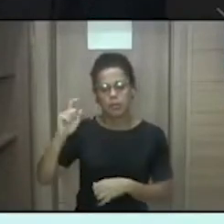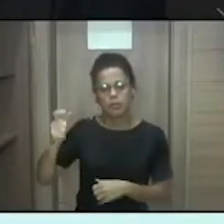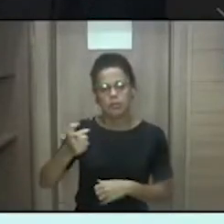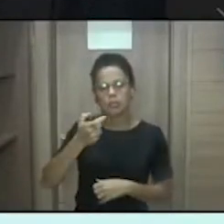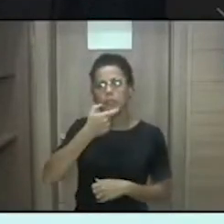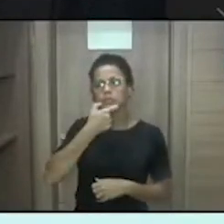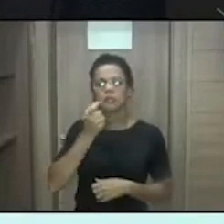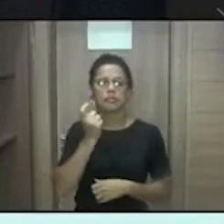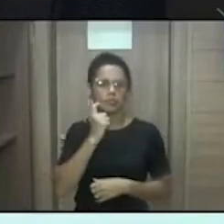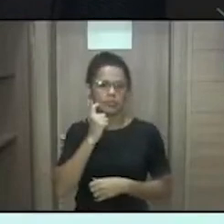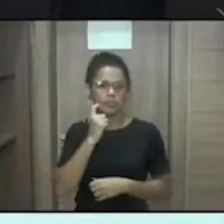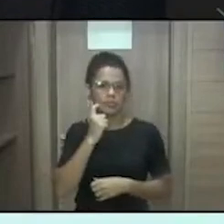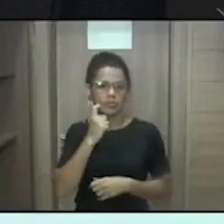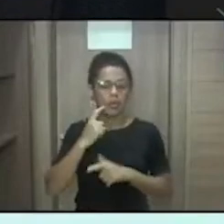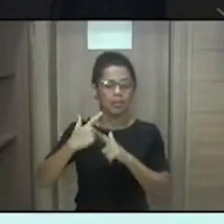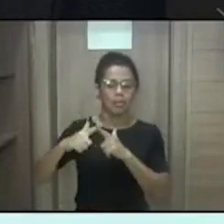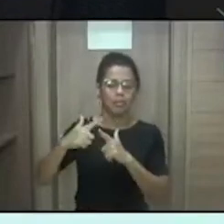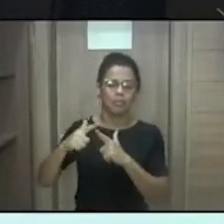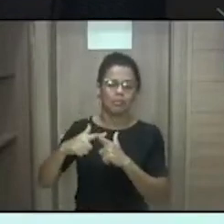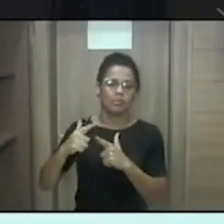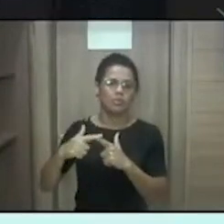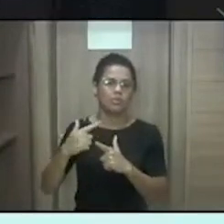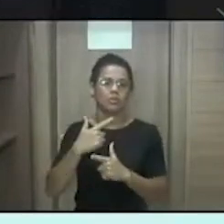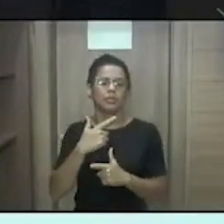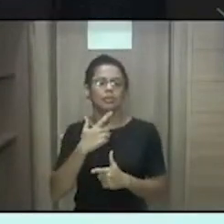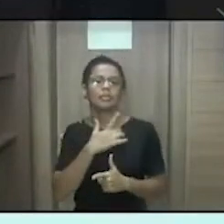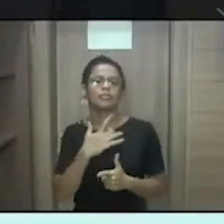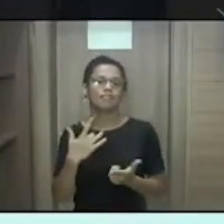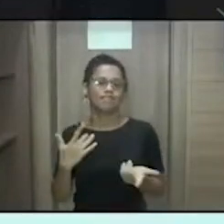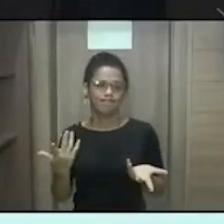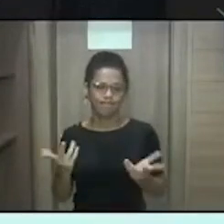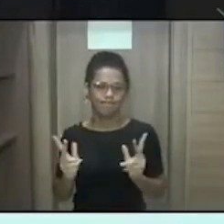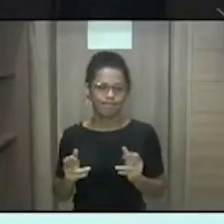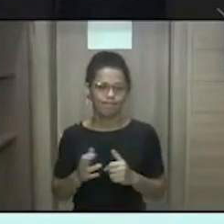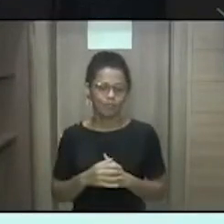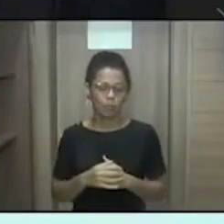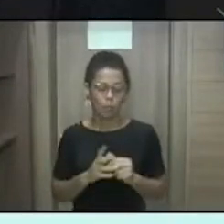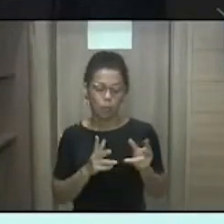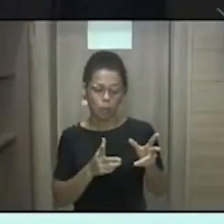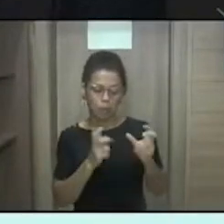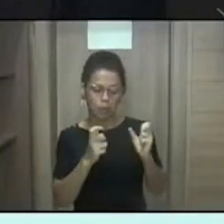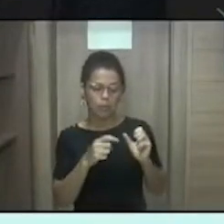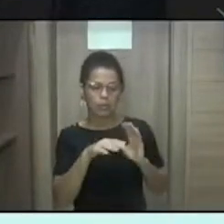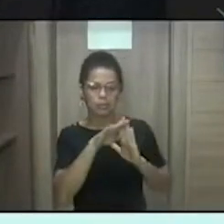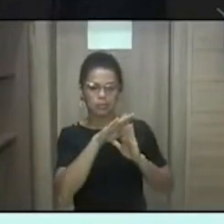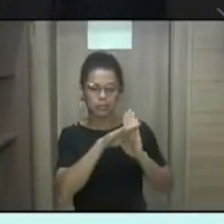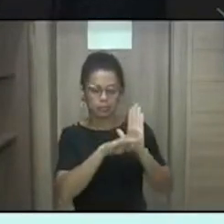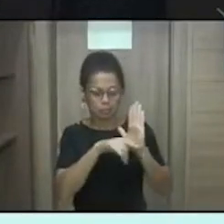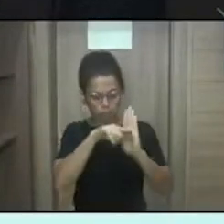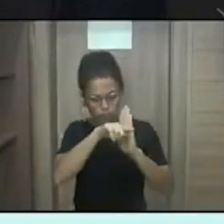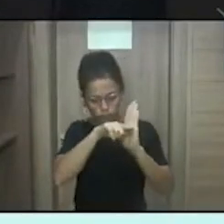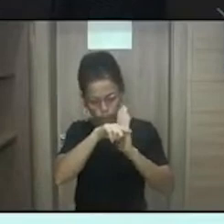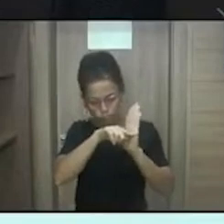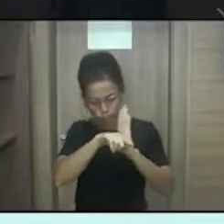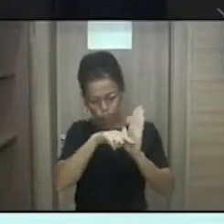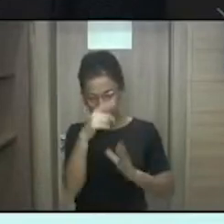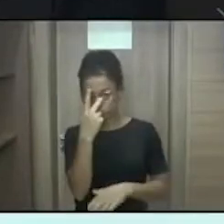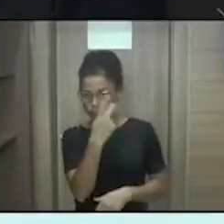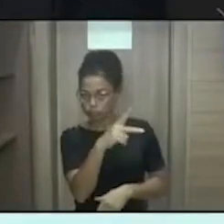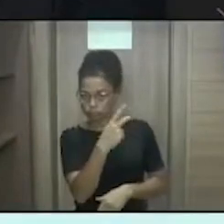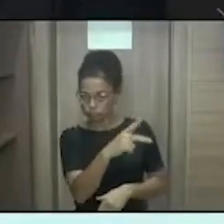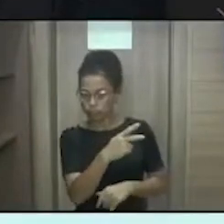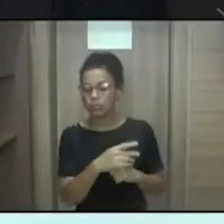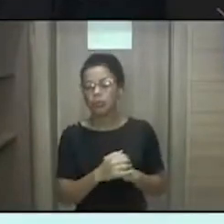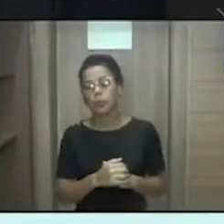problema de saúde, mas foi notável no programa agora, na pesquisa de vocês, que foi